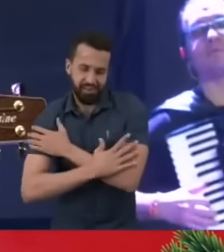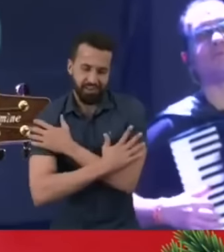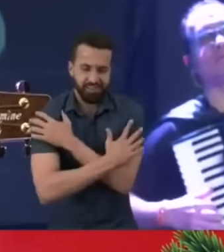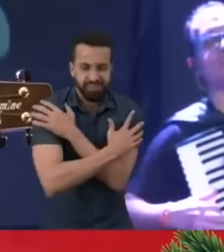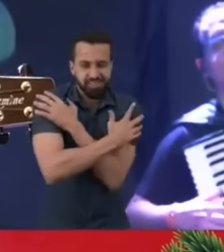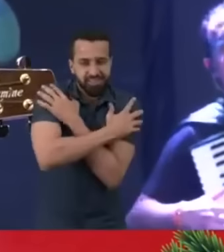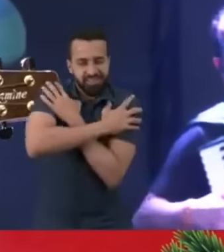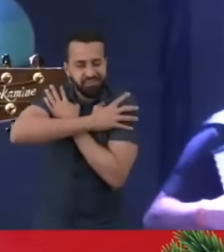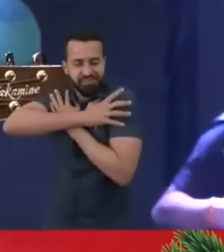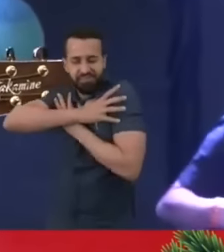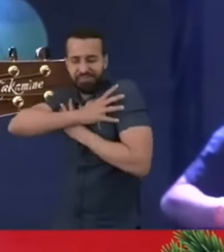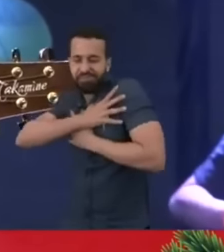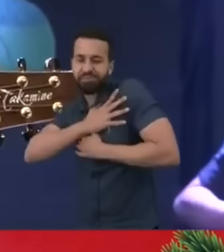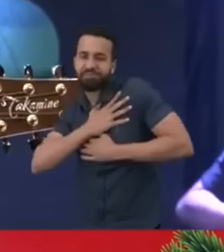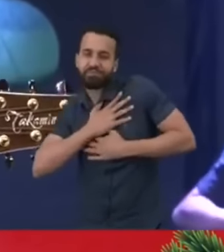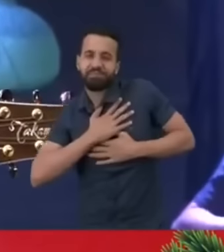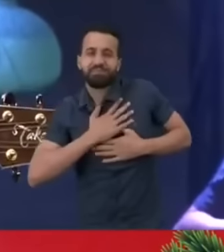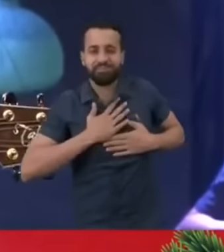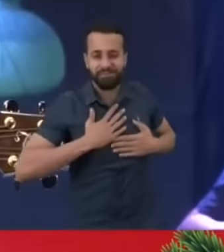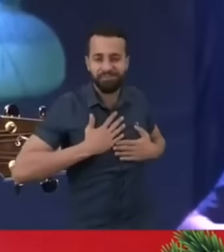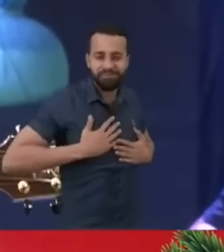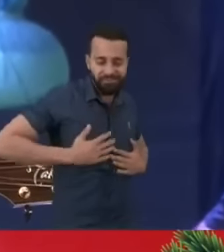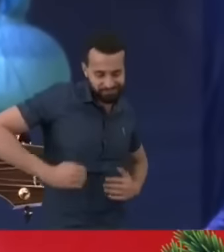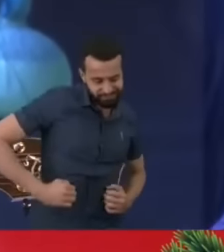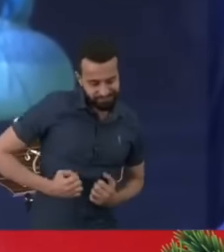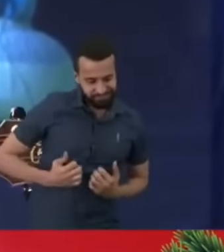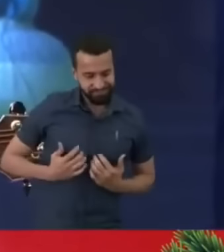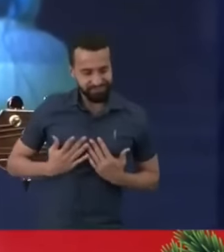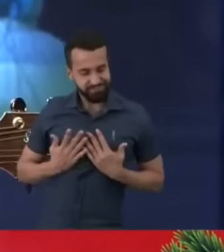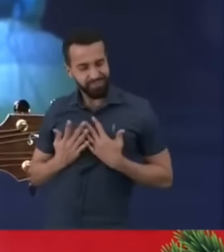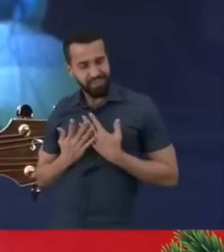vem passear meu corpo.